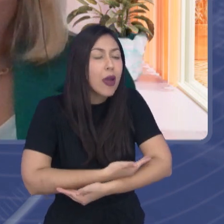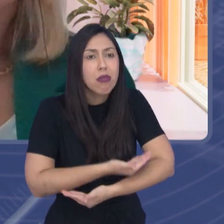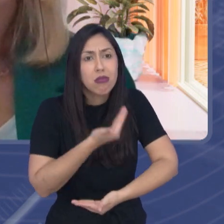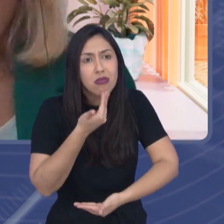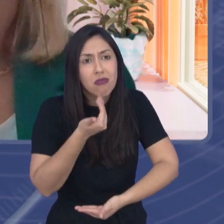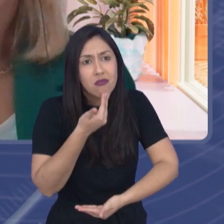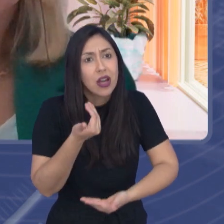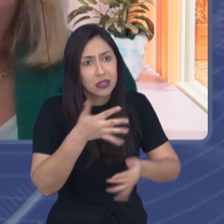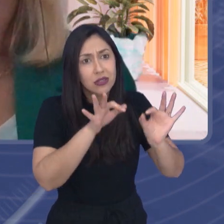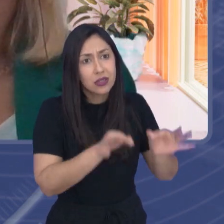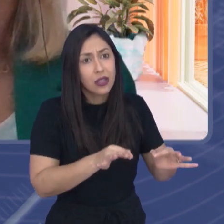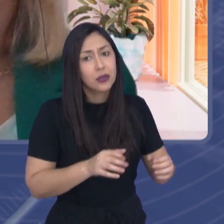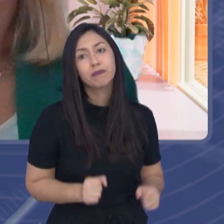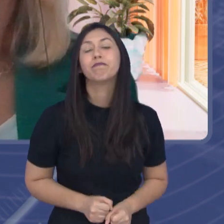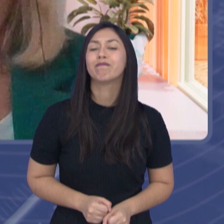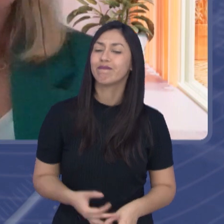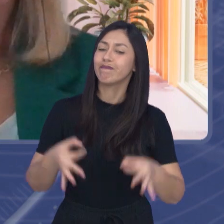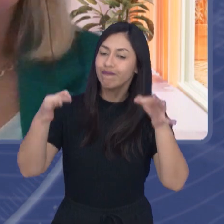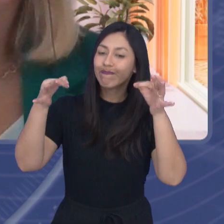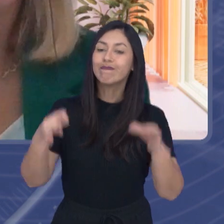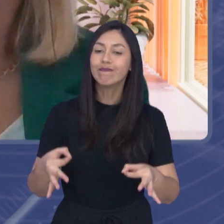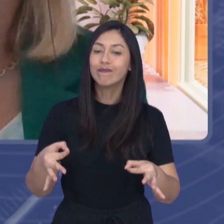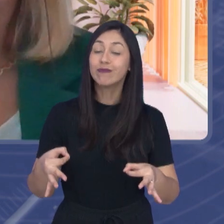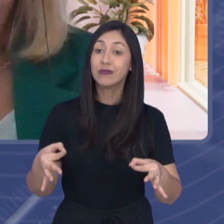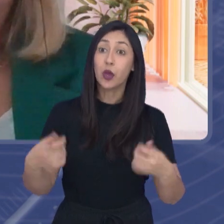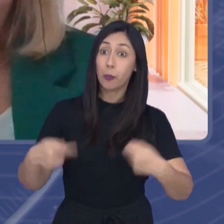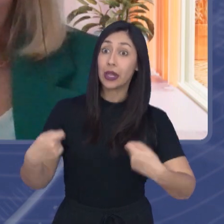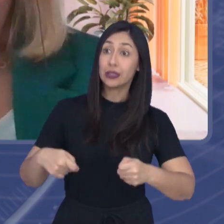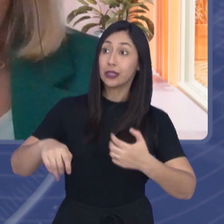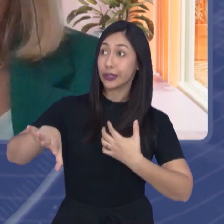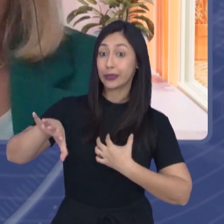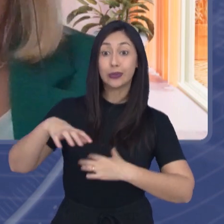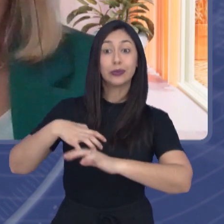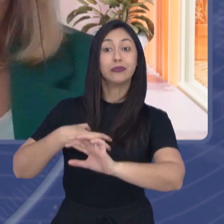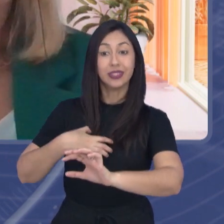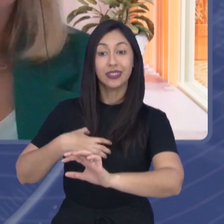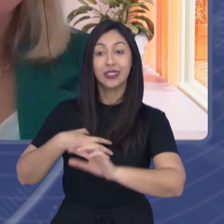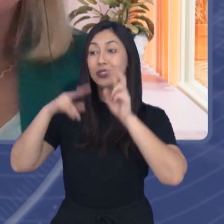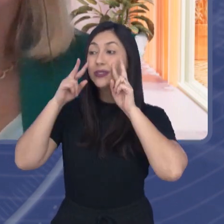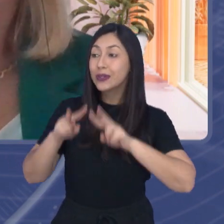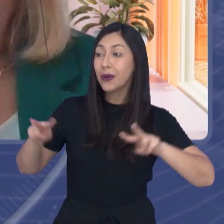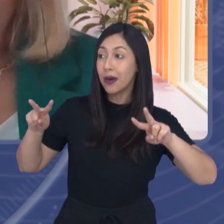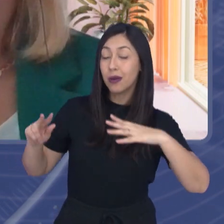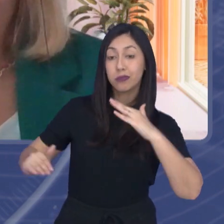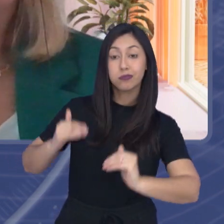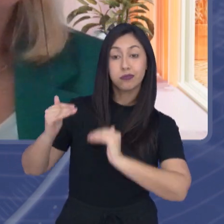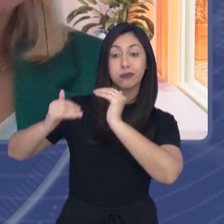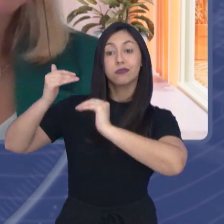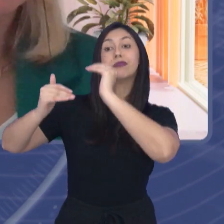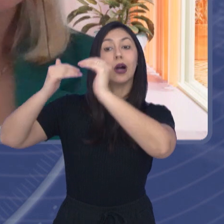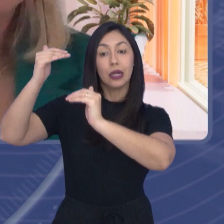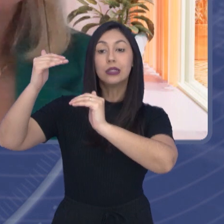né? Com certeza. Esse olhar humanizado, né? Esse caminho para frente, né? Realmente